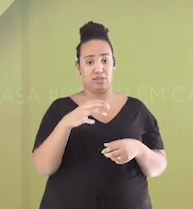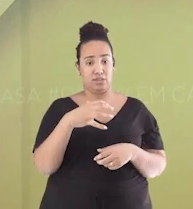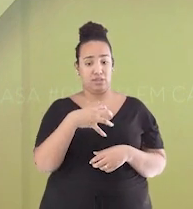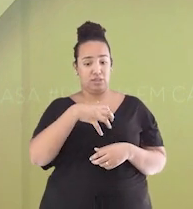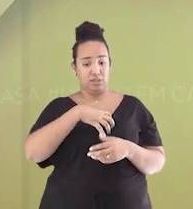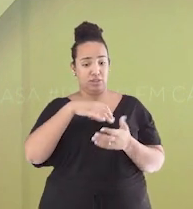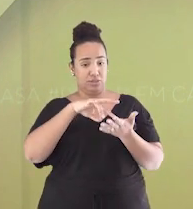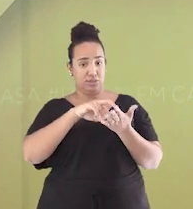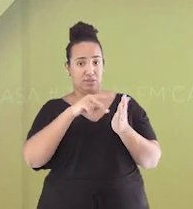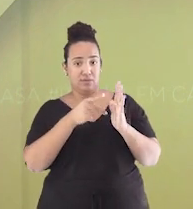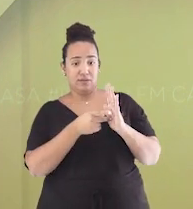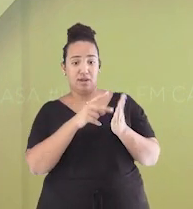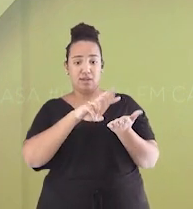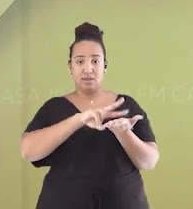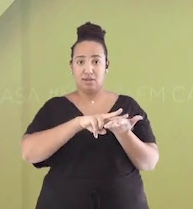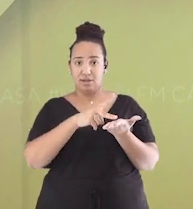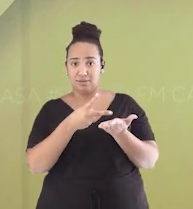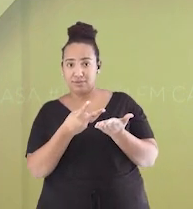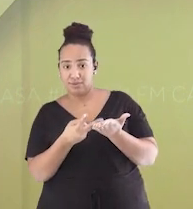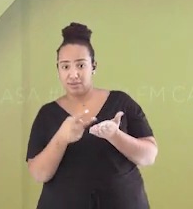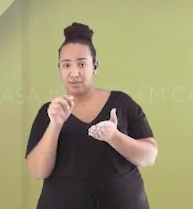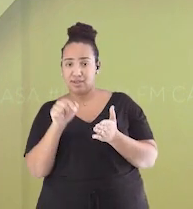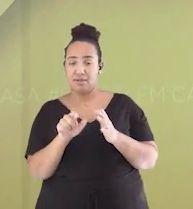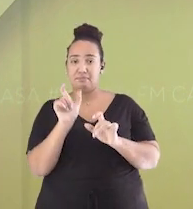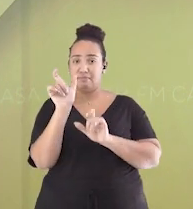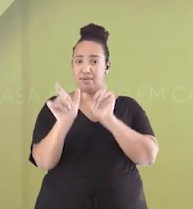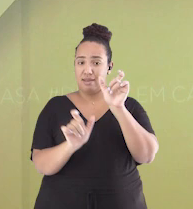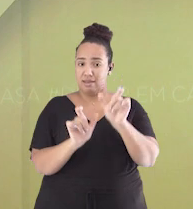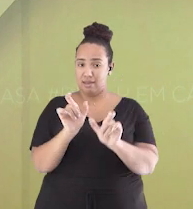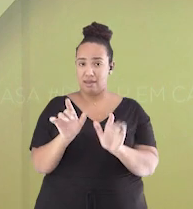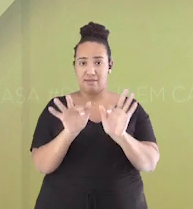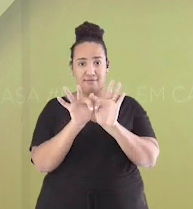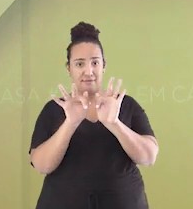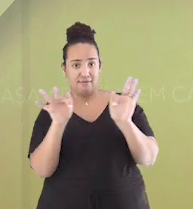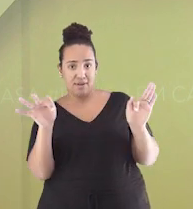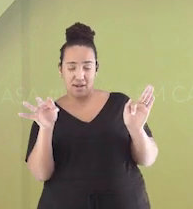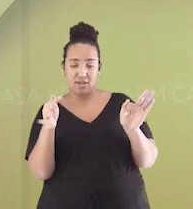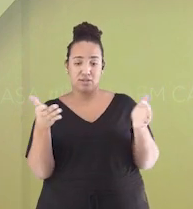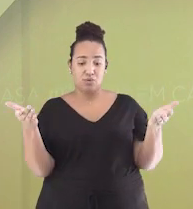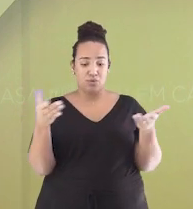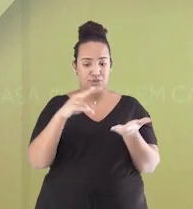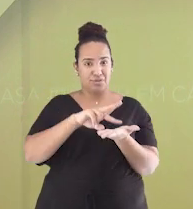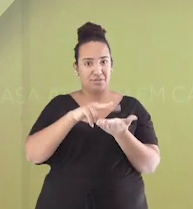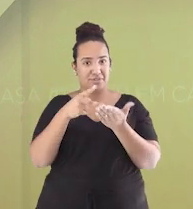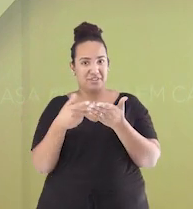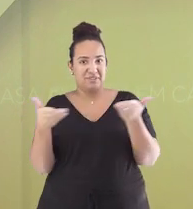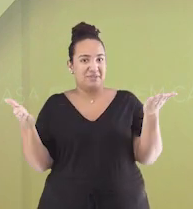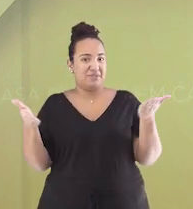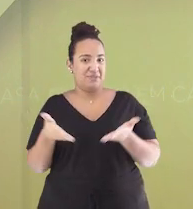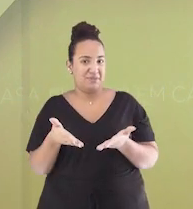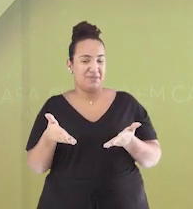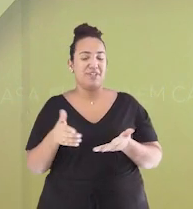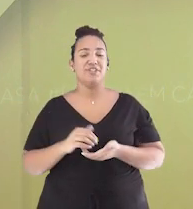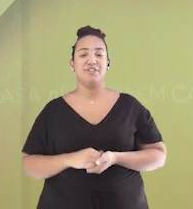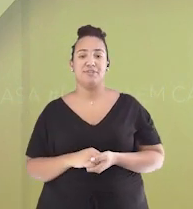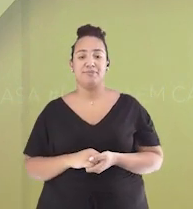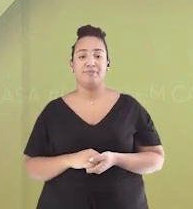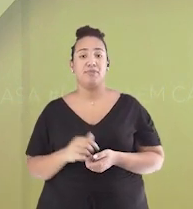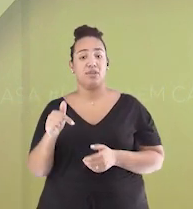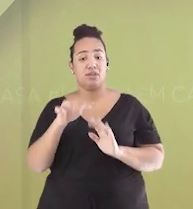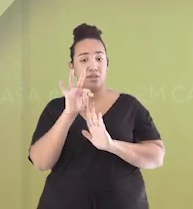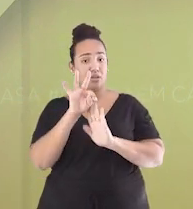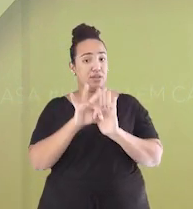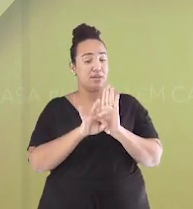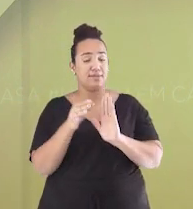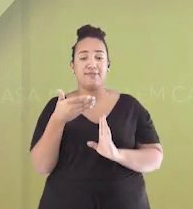dos significados das palavras e expressões de como eram para o hoje, isto é, para a nossa atualidade, o